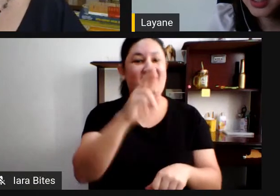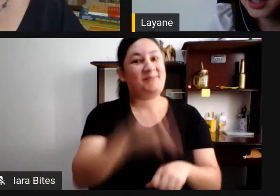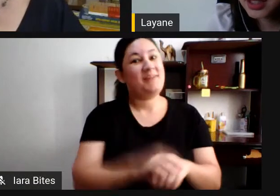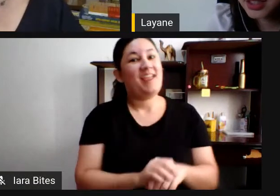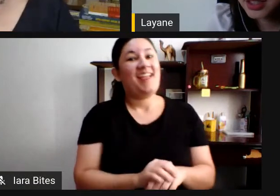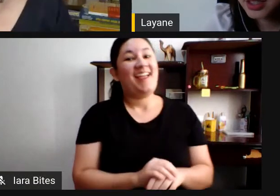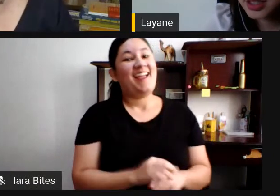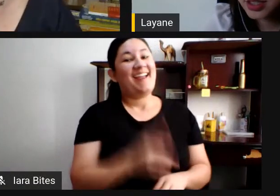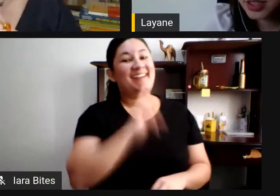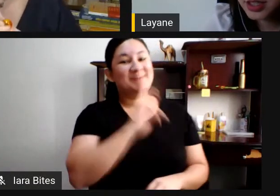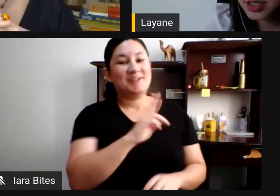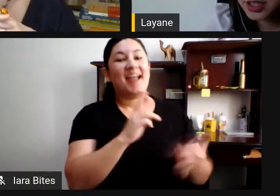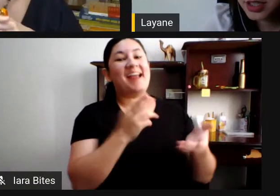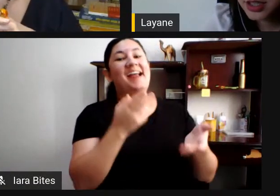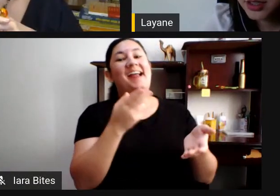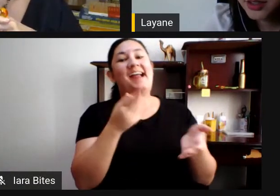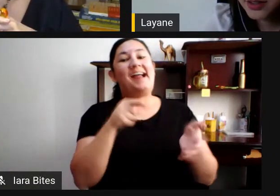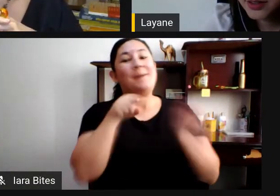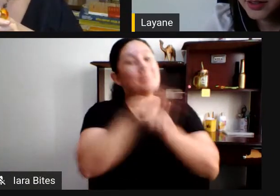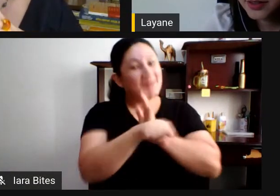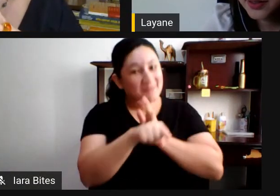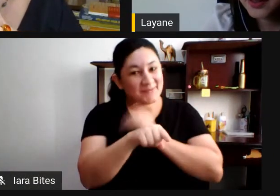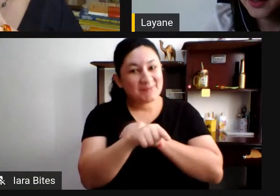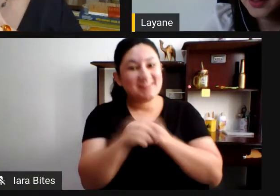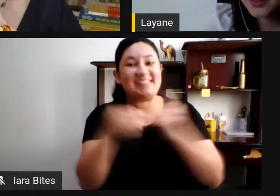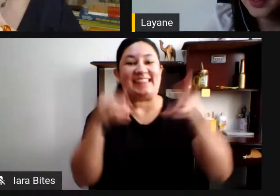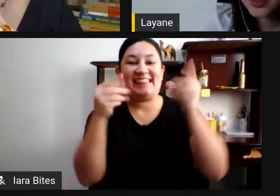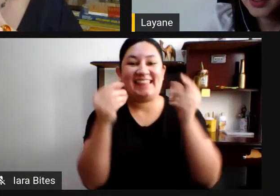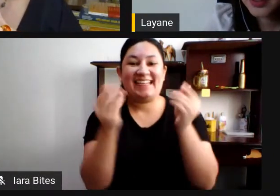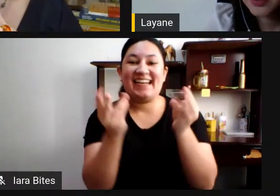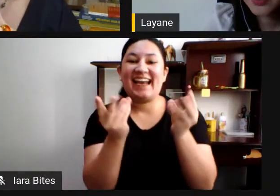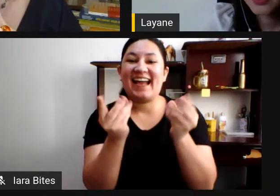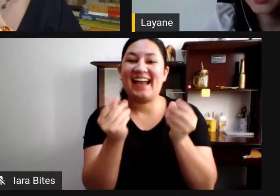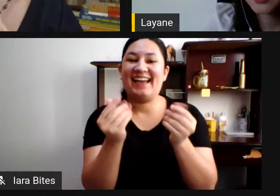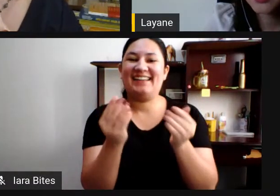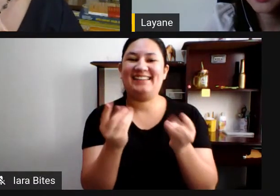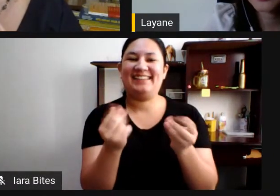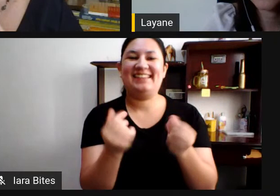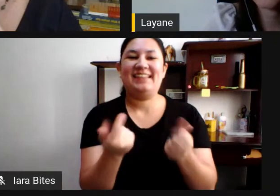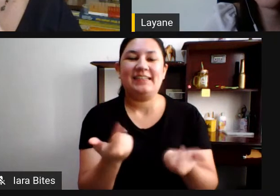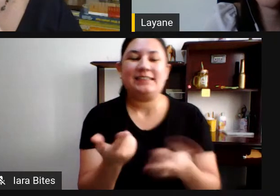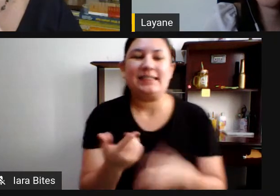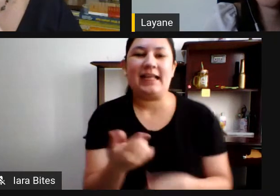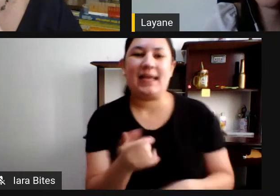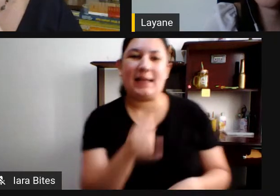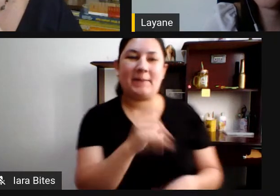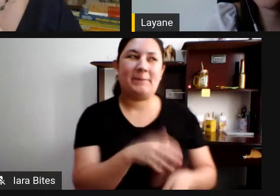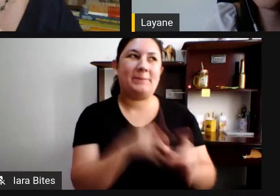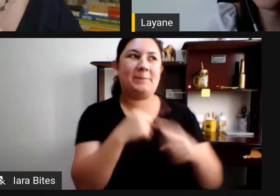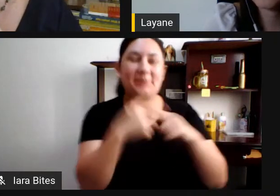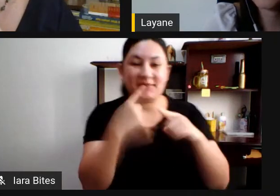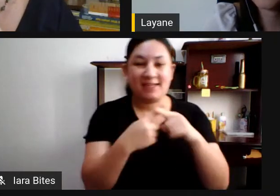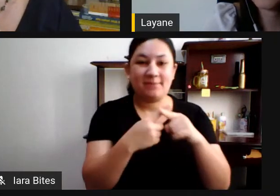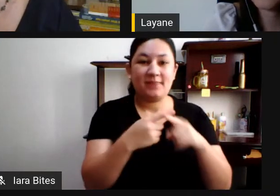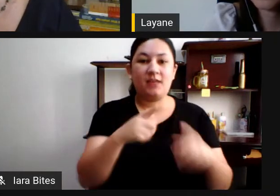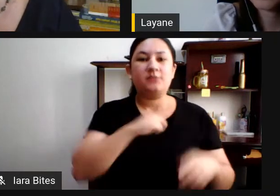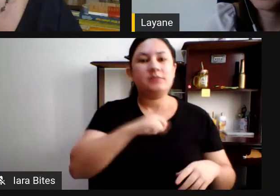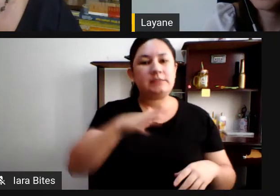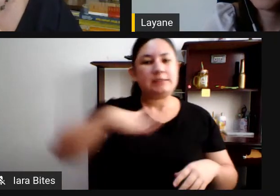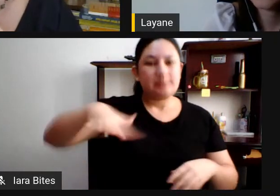porque olha só você tem um espaço de formação que é um espaço